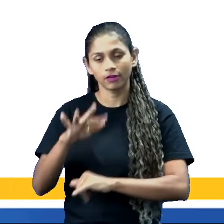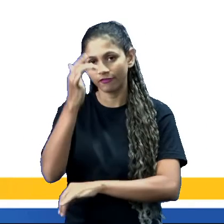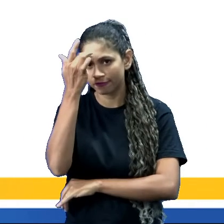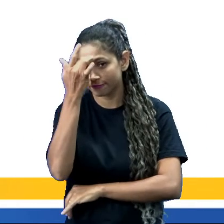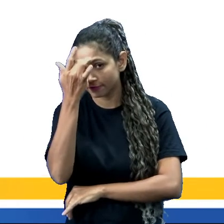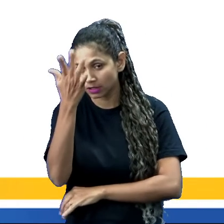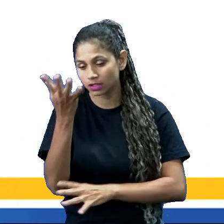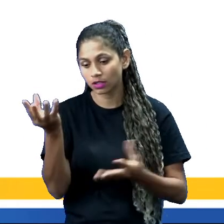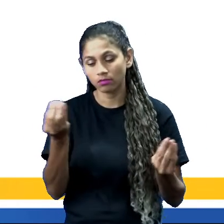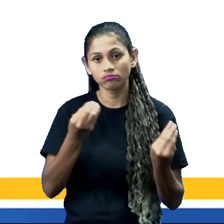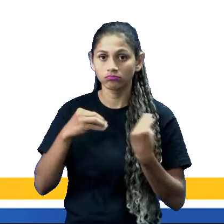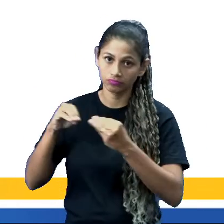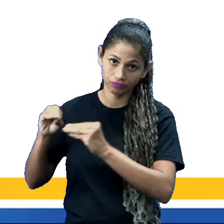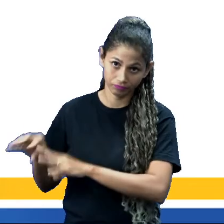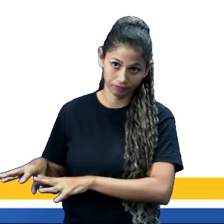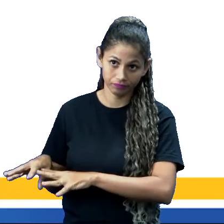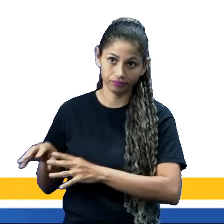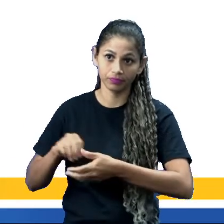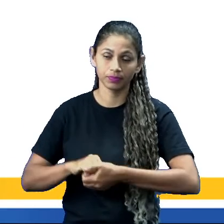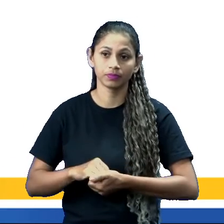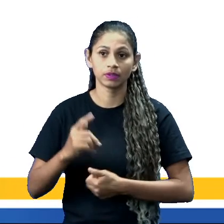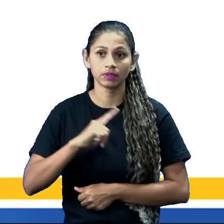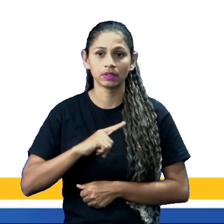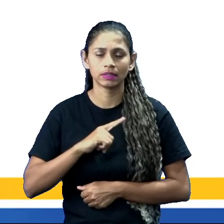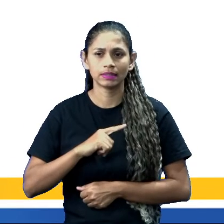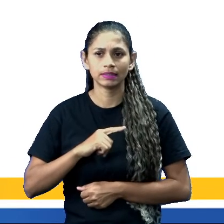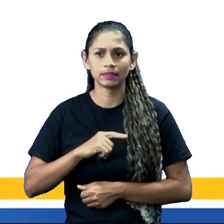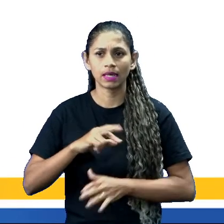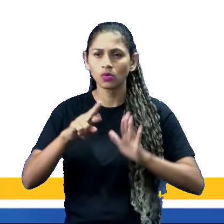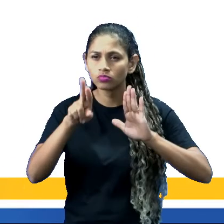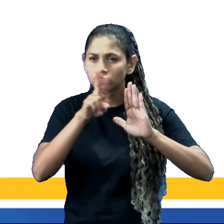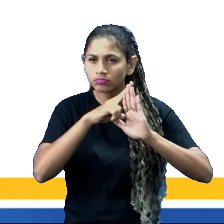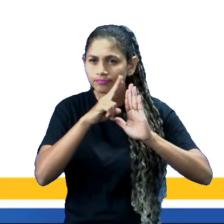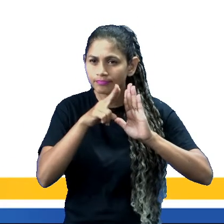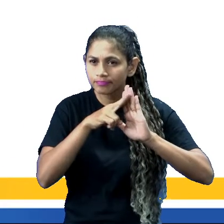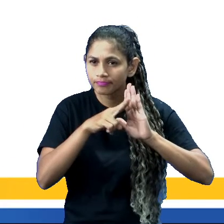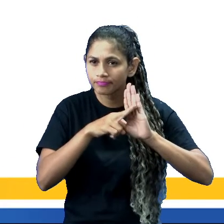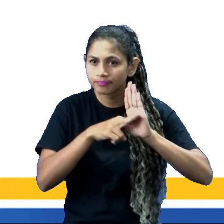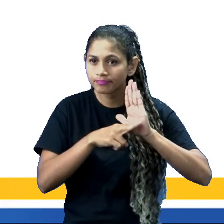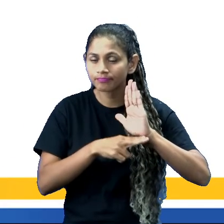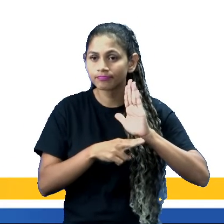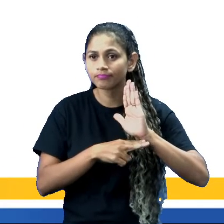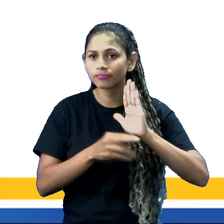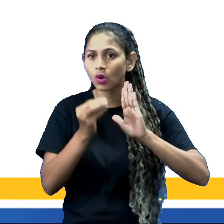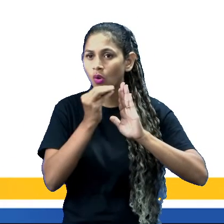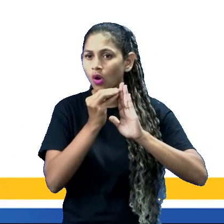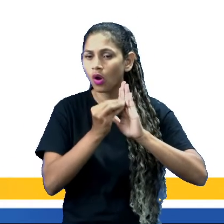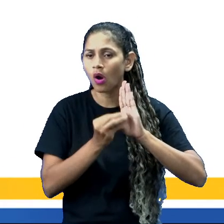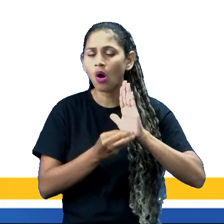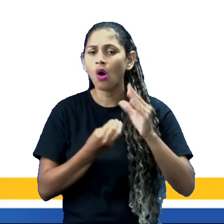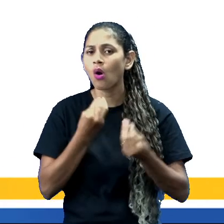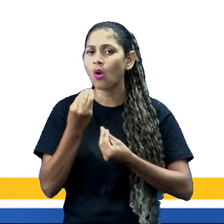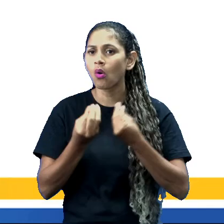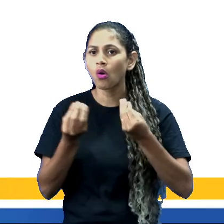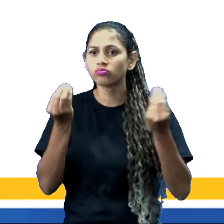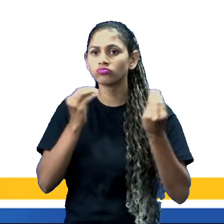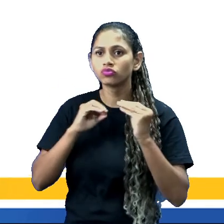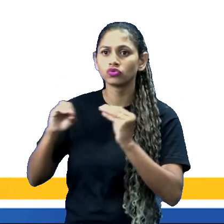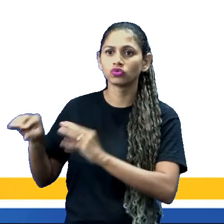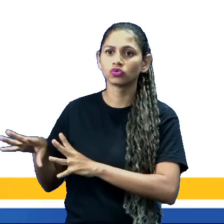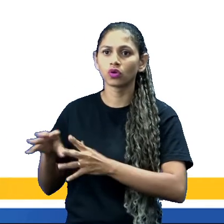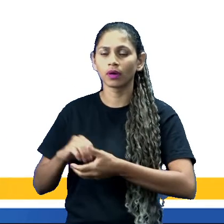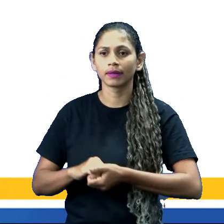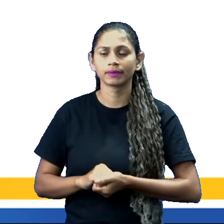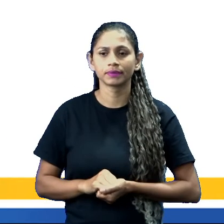o seu descarte. Então aqui, ó, a gente tem, né, uma lista de como deve ser descartado, né, os principais produtos. Então ali os